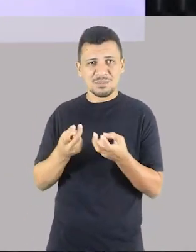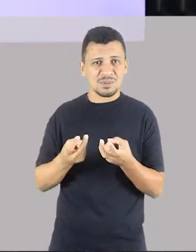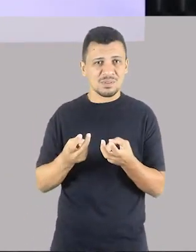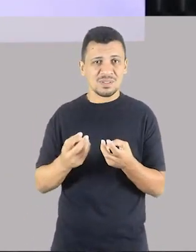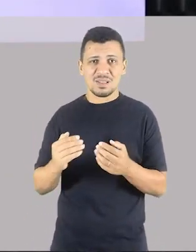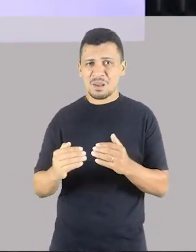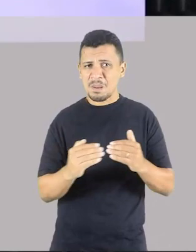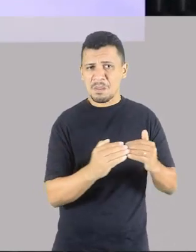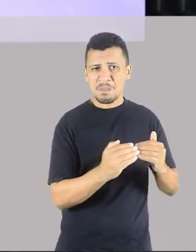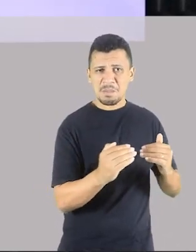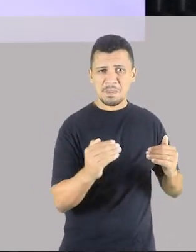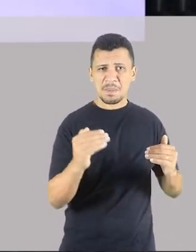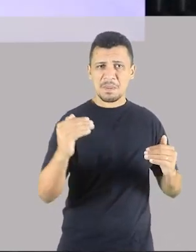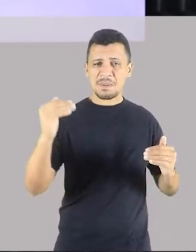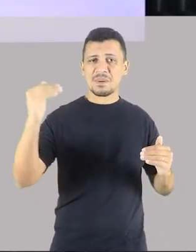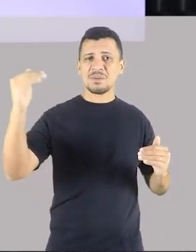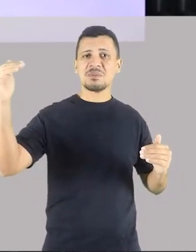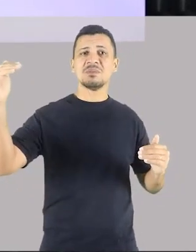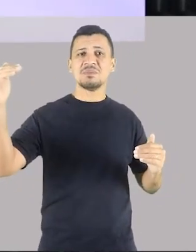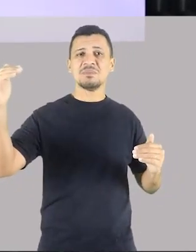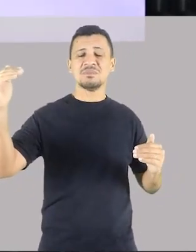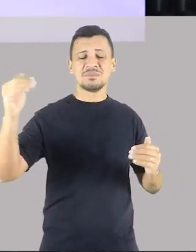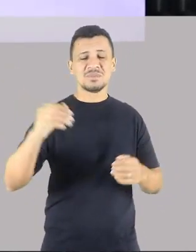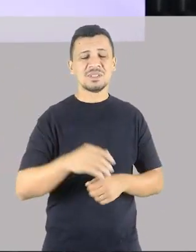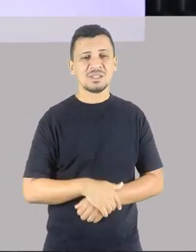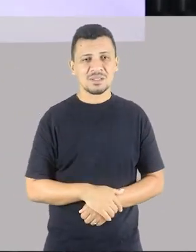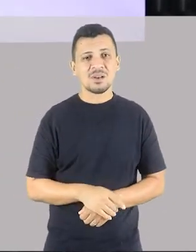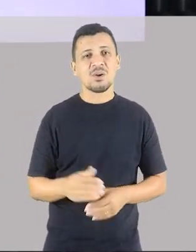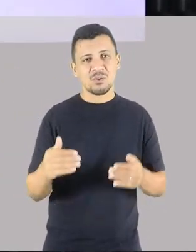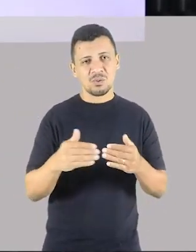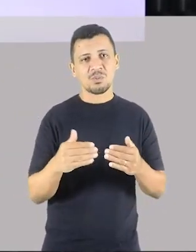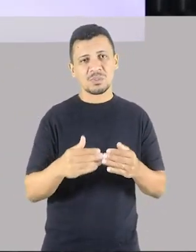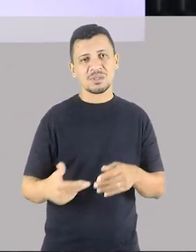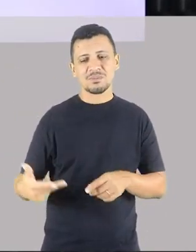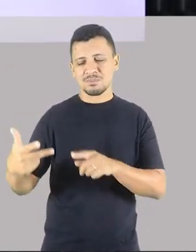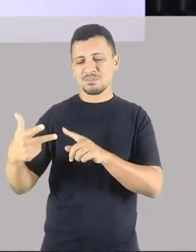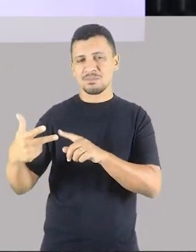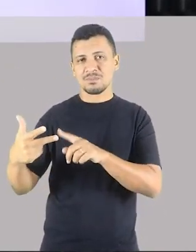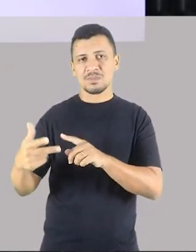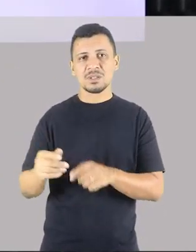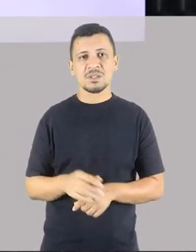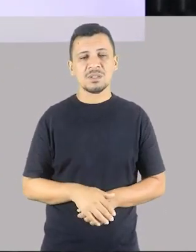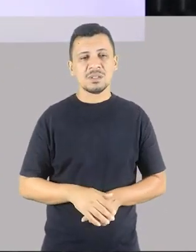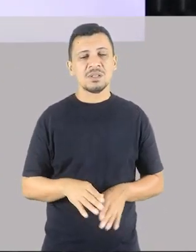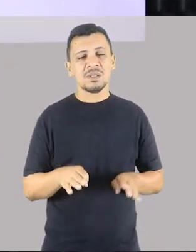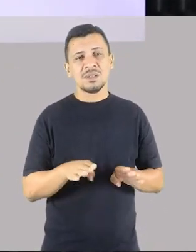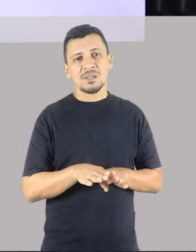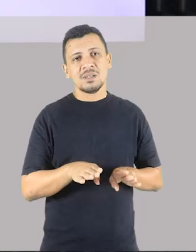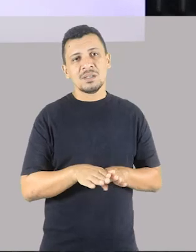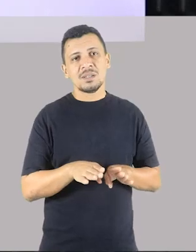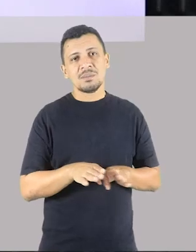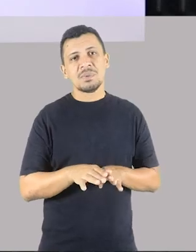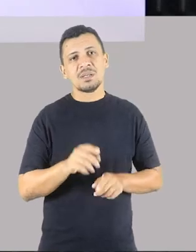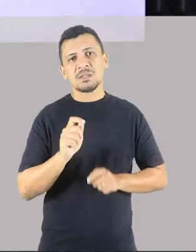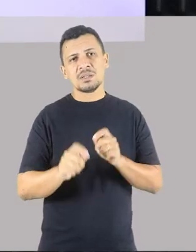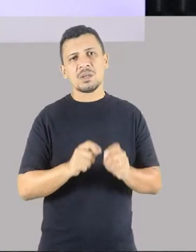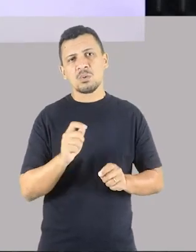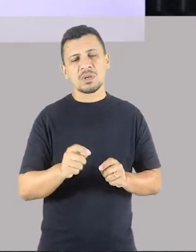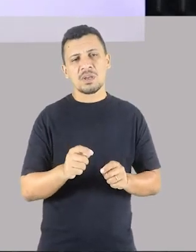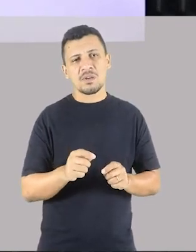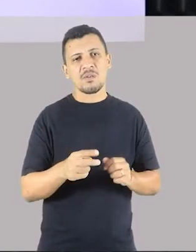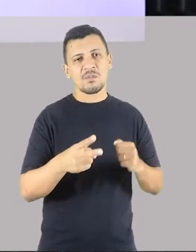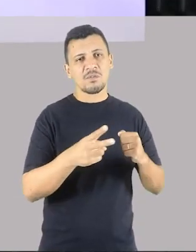justamente isso caracteriza a gradação. Convém chamar a atenção para um caso de concordância, né,